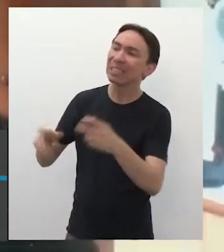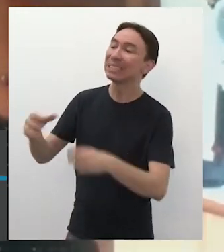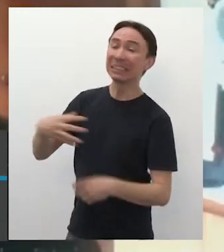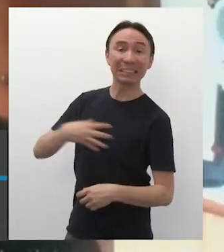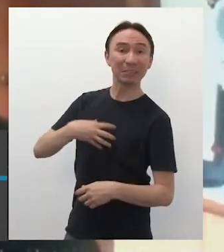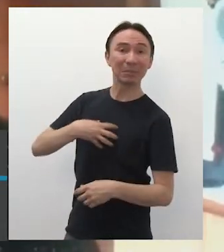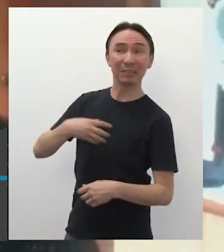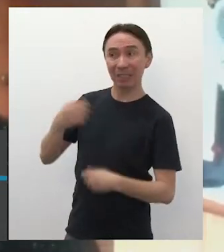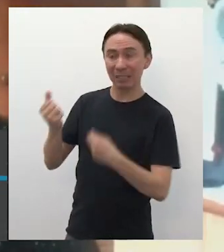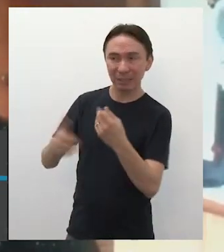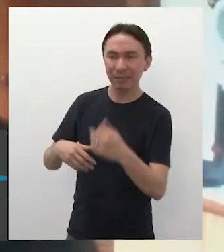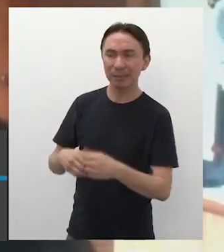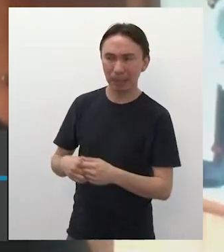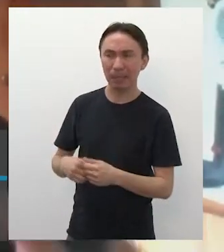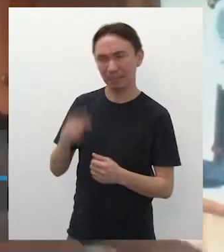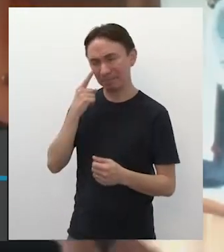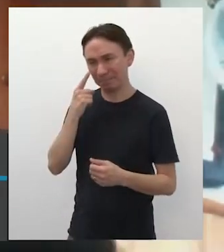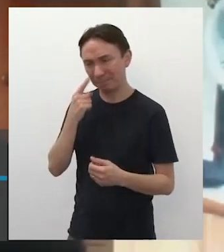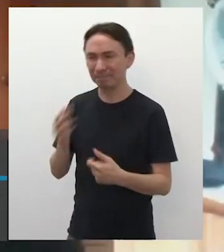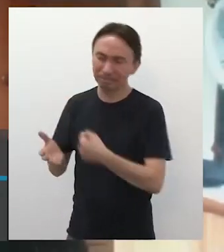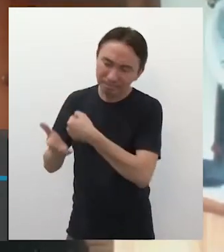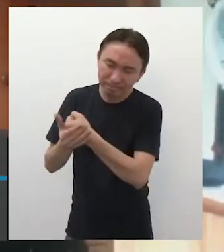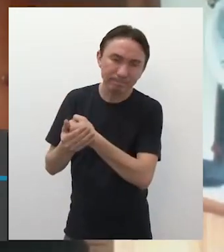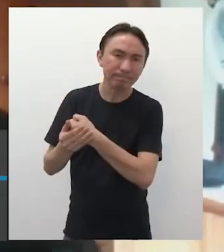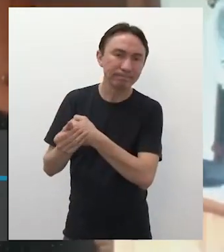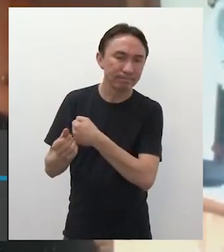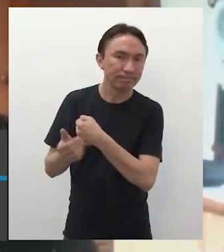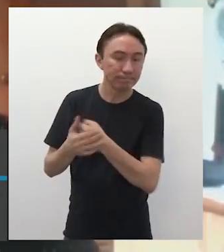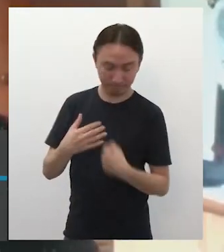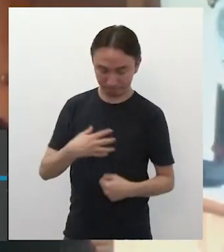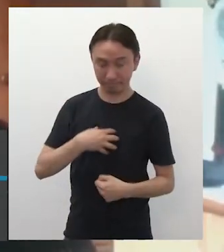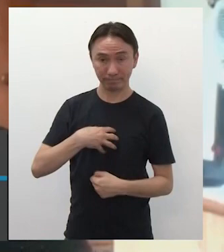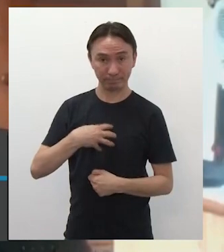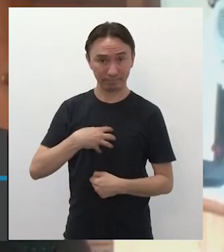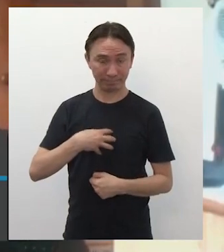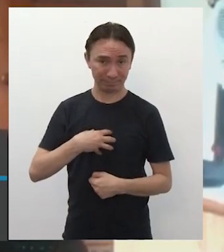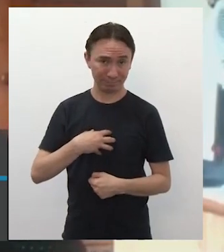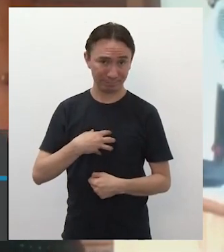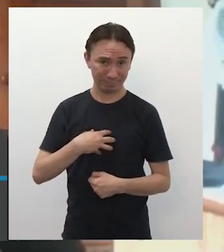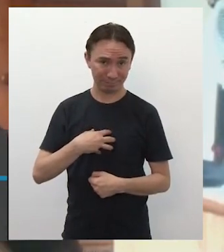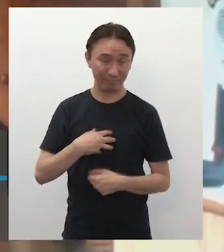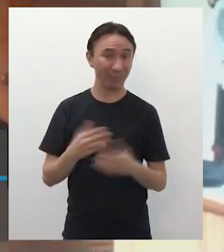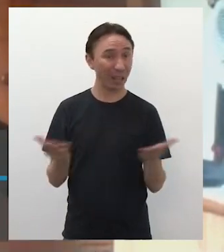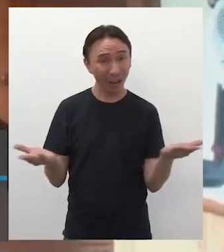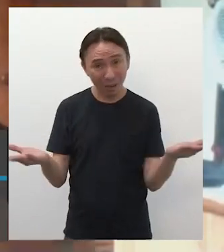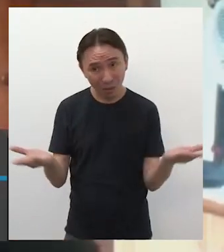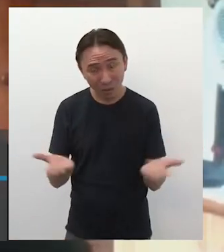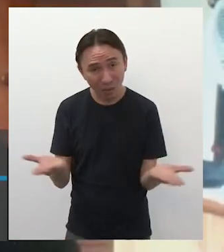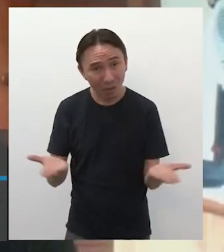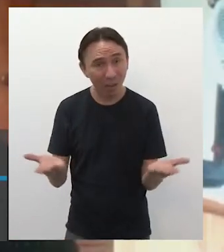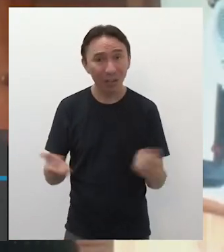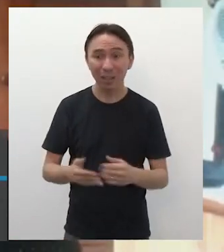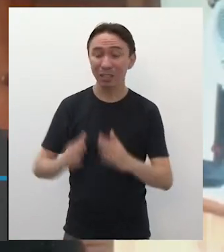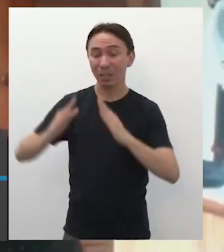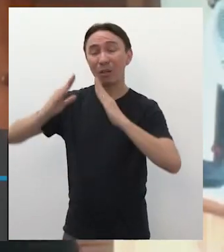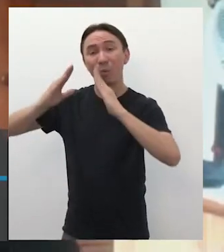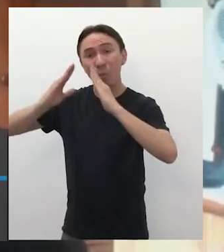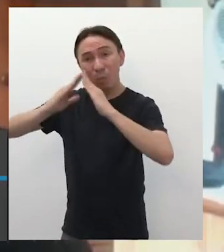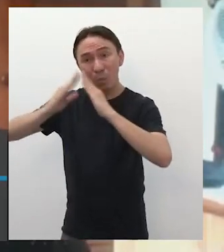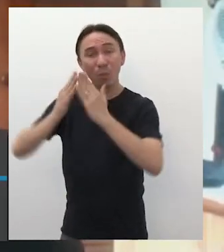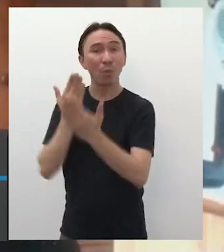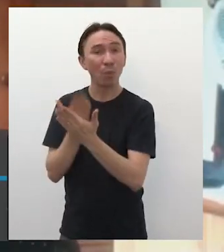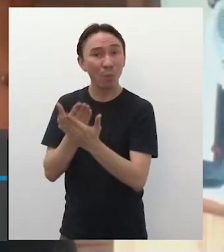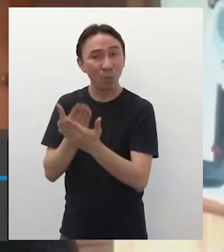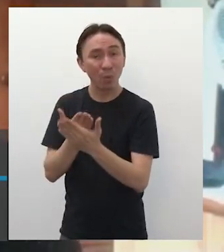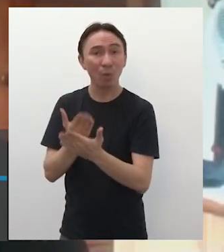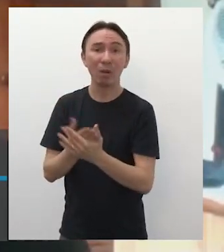as suas ações. Então, nesse momento, esse é um momento muito propício para a escola reformular